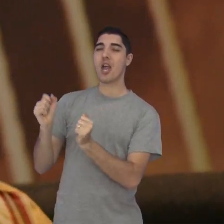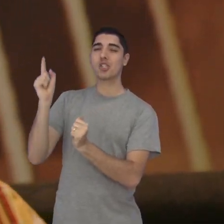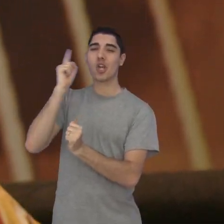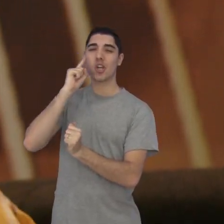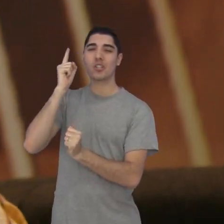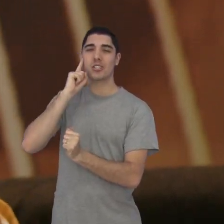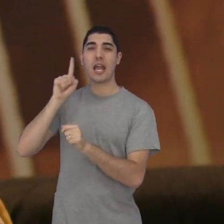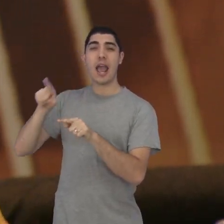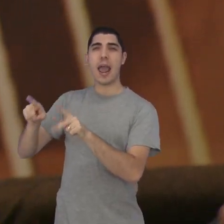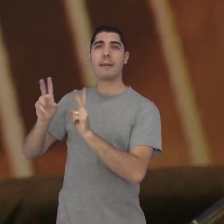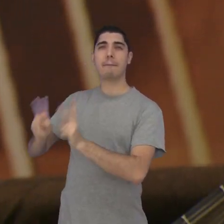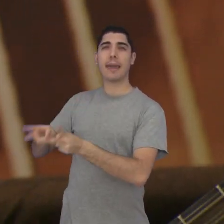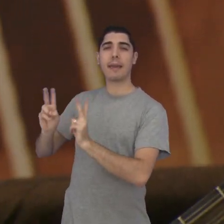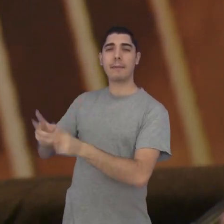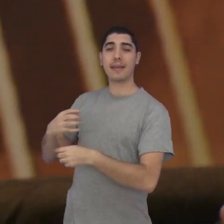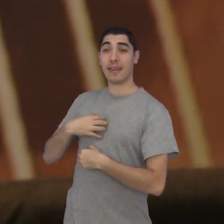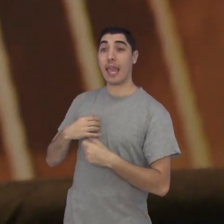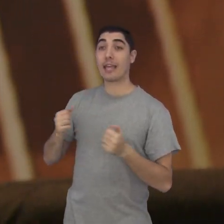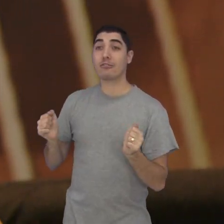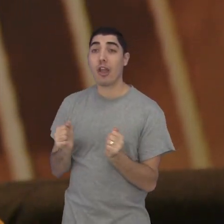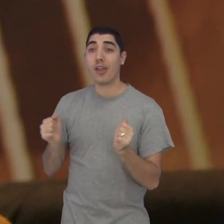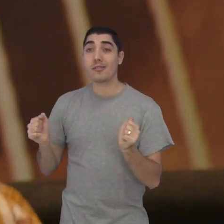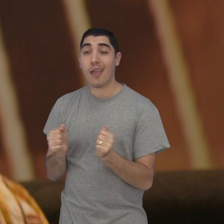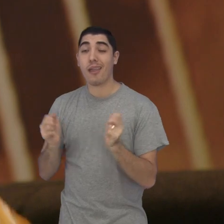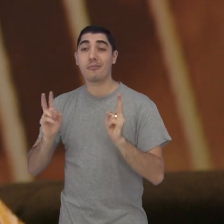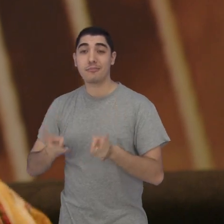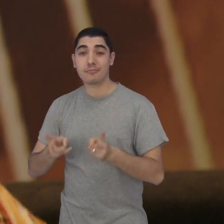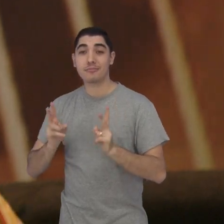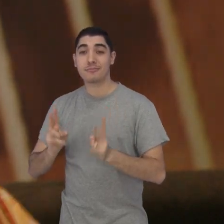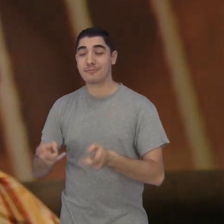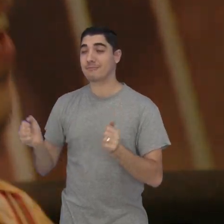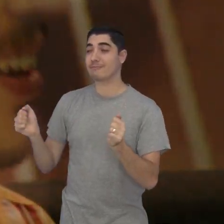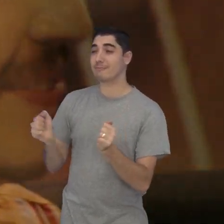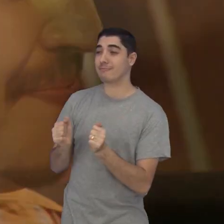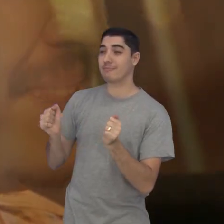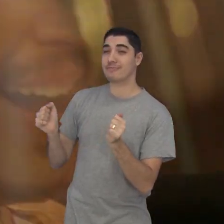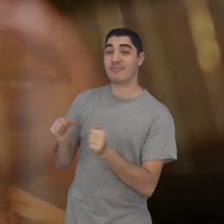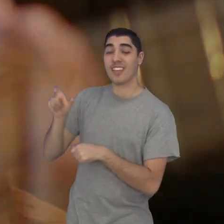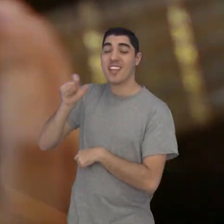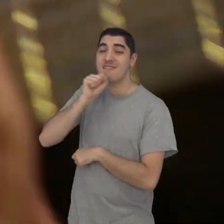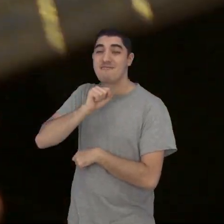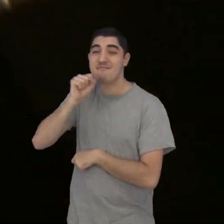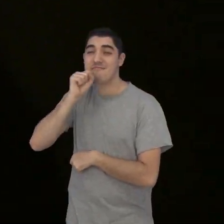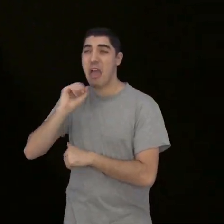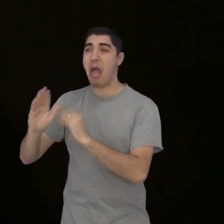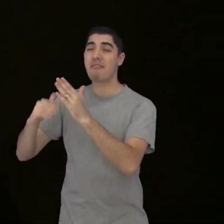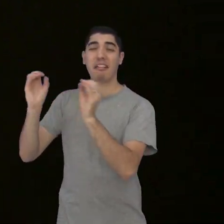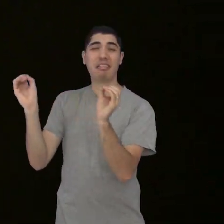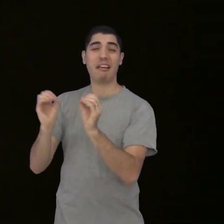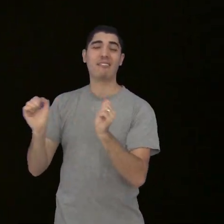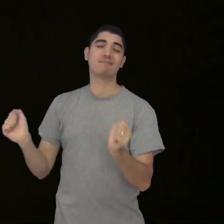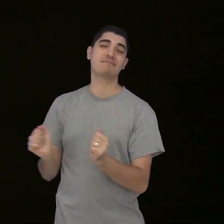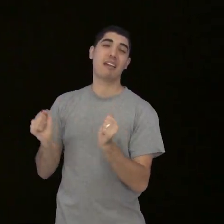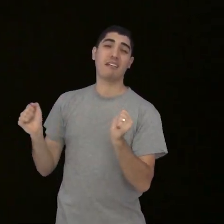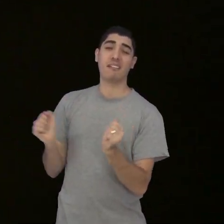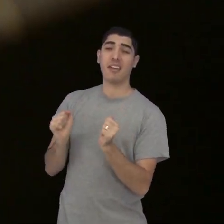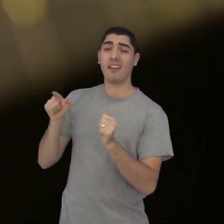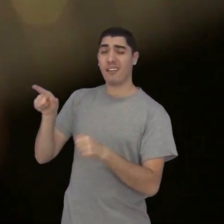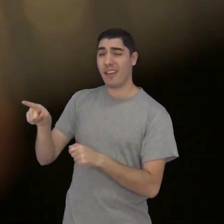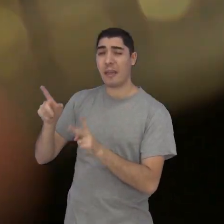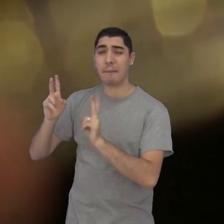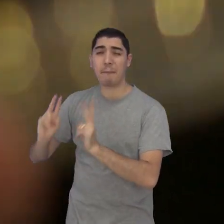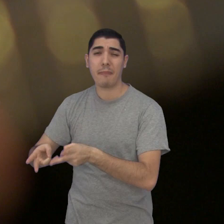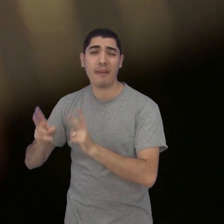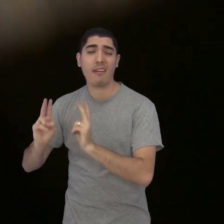da véia que não sai dessa agonia. Vamos lá. Nheque, nheque, nheque, a véia é um fracasso. Nheque,